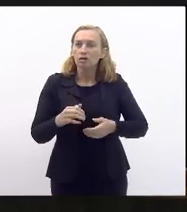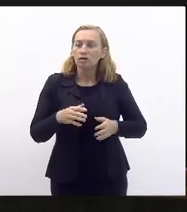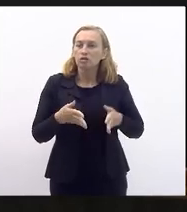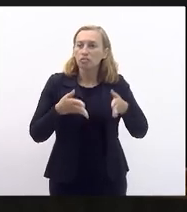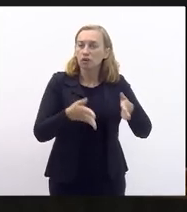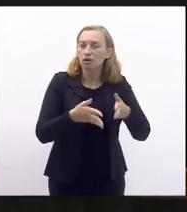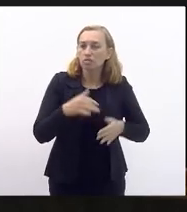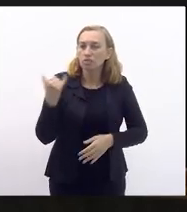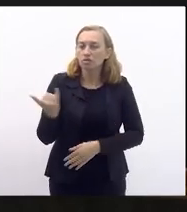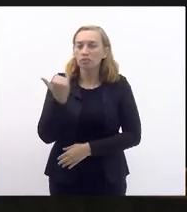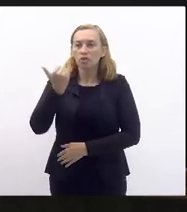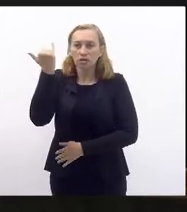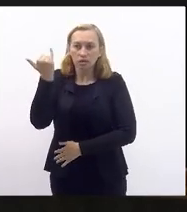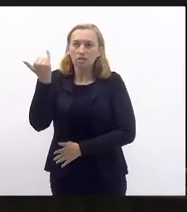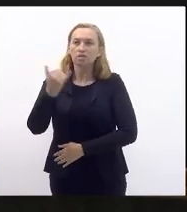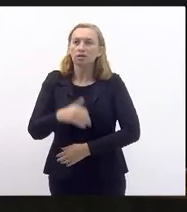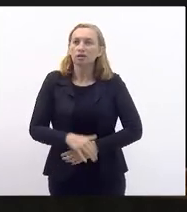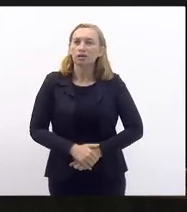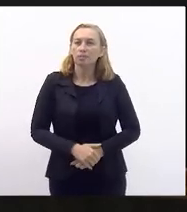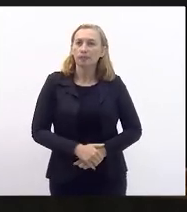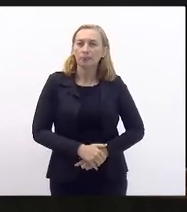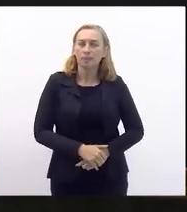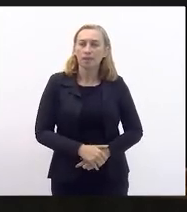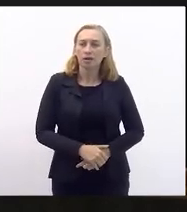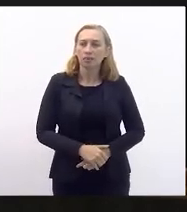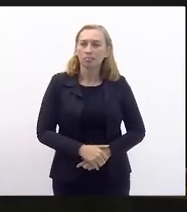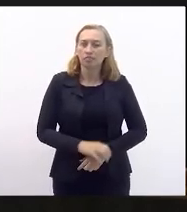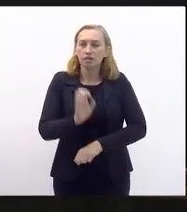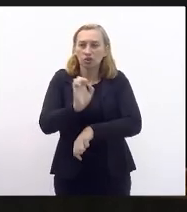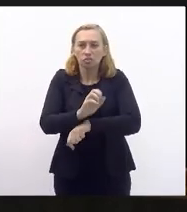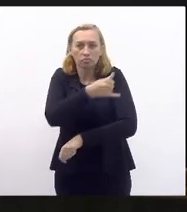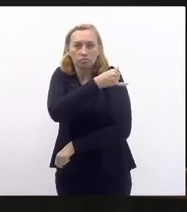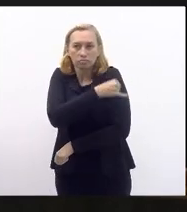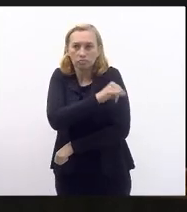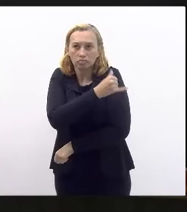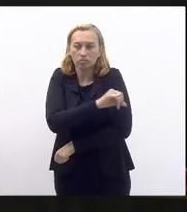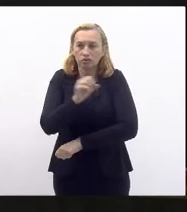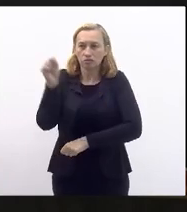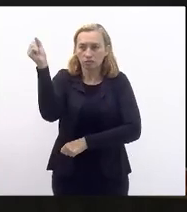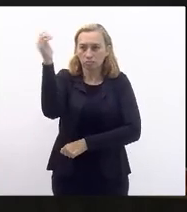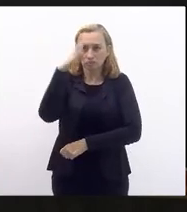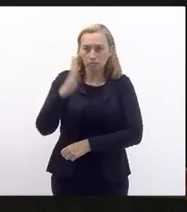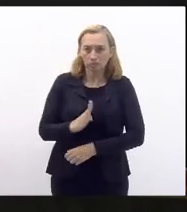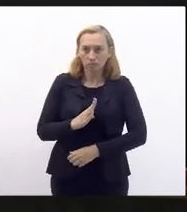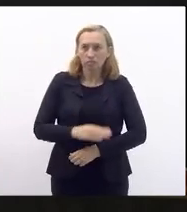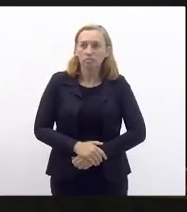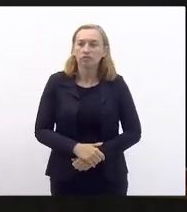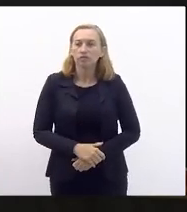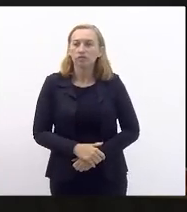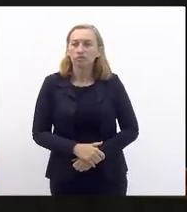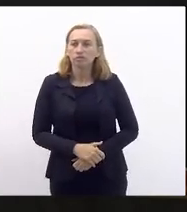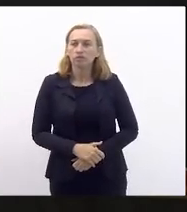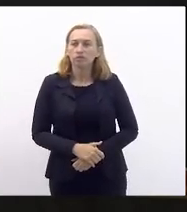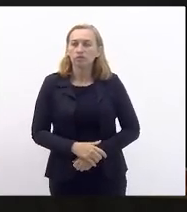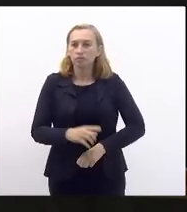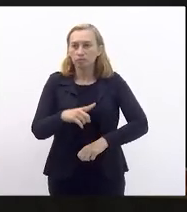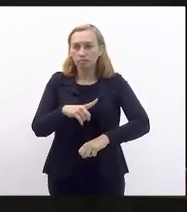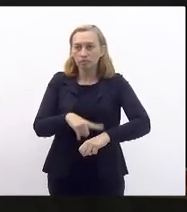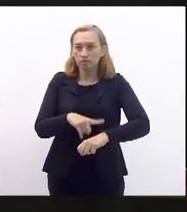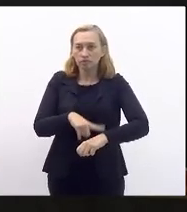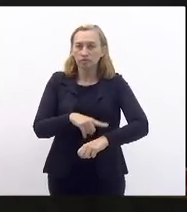são perfectíveis ao estado do Rio de Janeiro é o Brasil nesse escopo